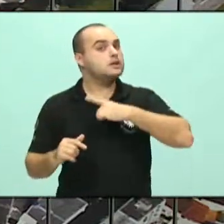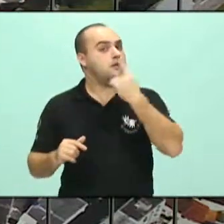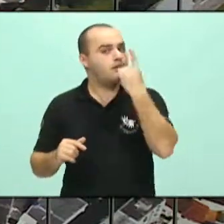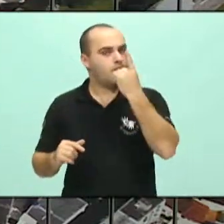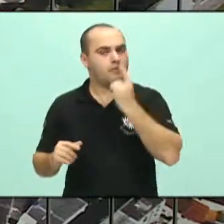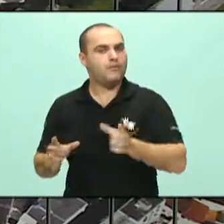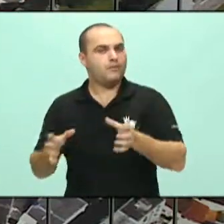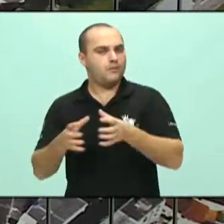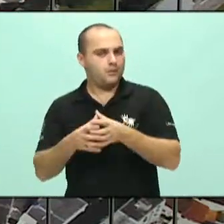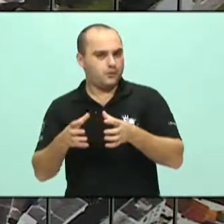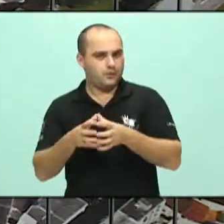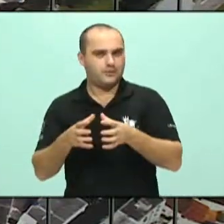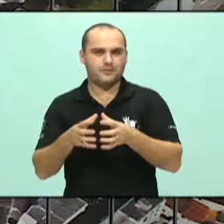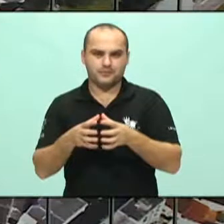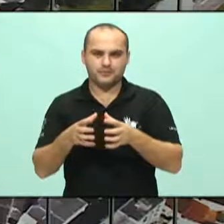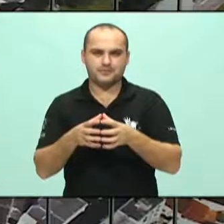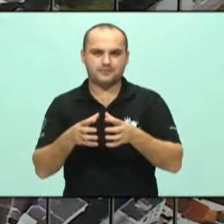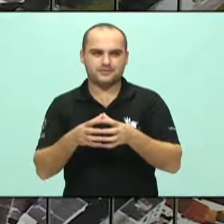de